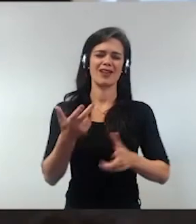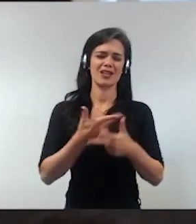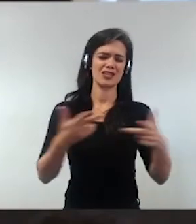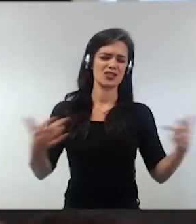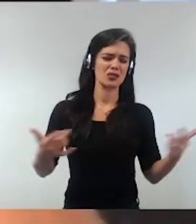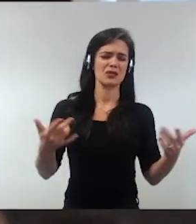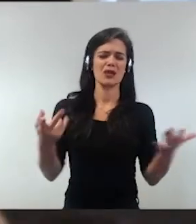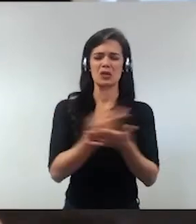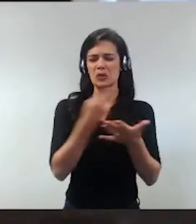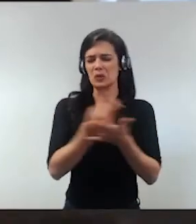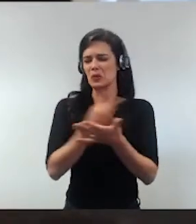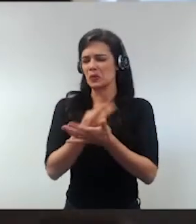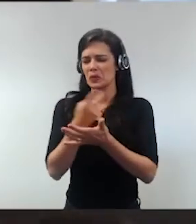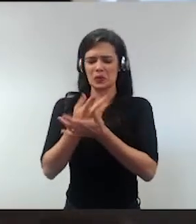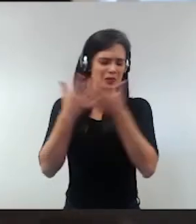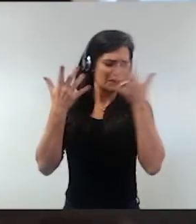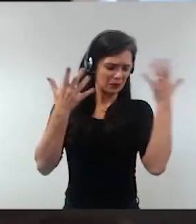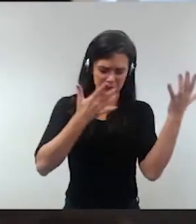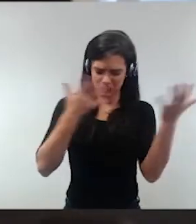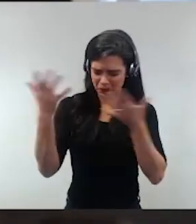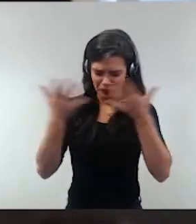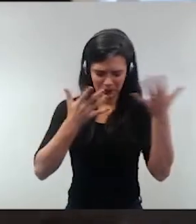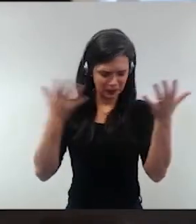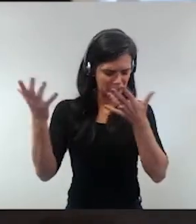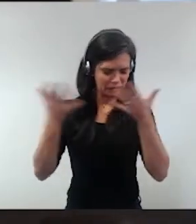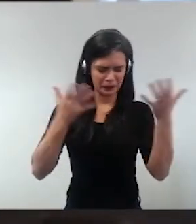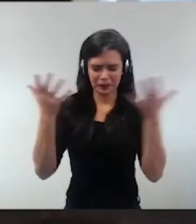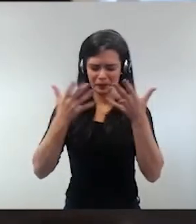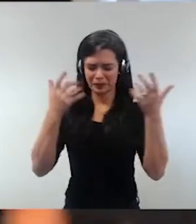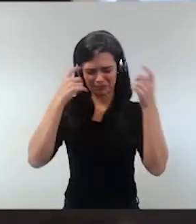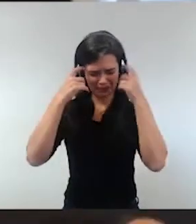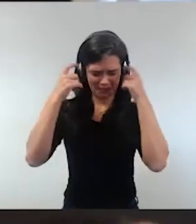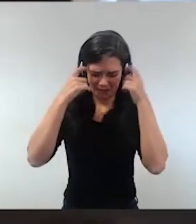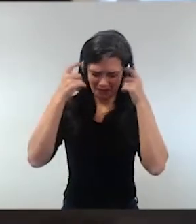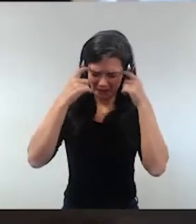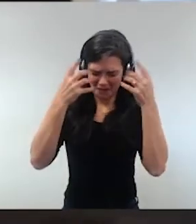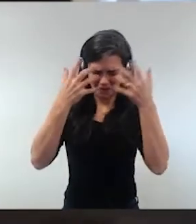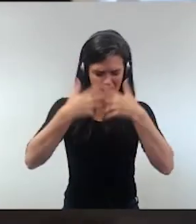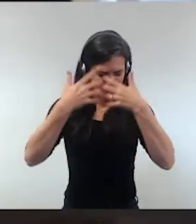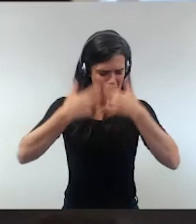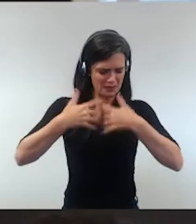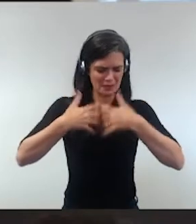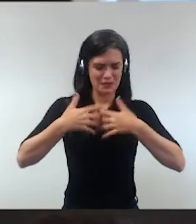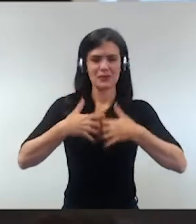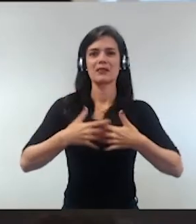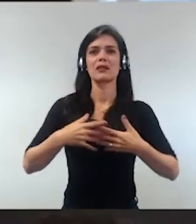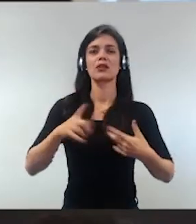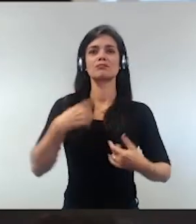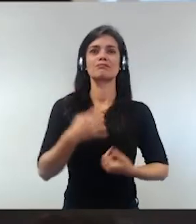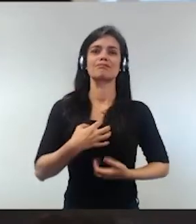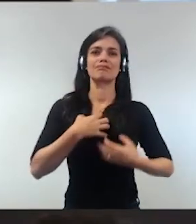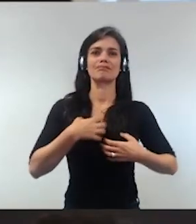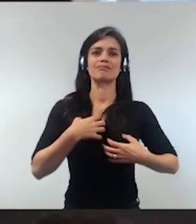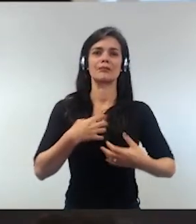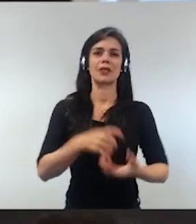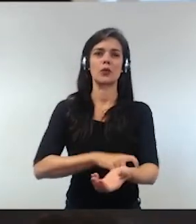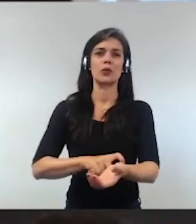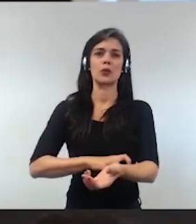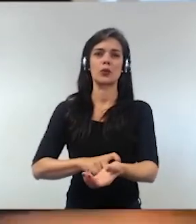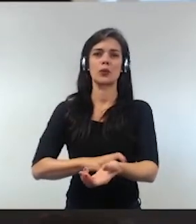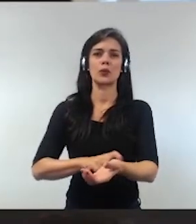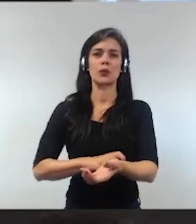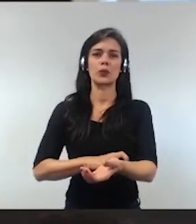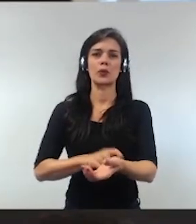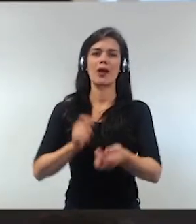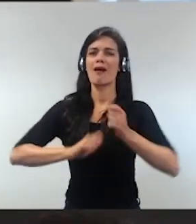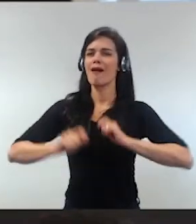para pensar, e você se vê, né, diante de seus pensamentos, que é algo difícil até de lidar, né, com os nossos anseios, e esses anseios, eles